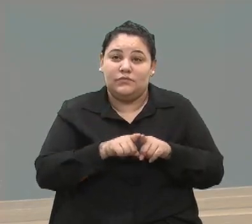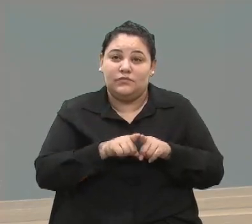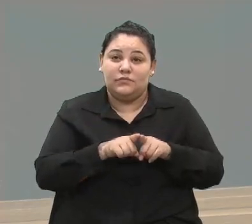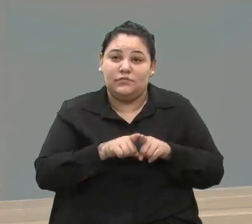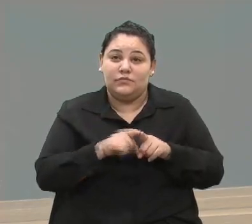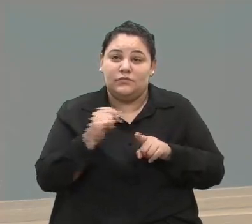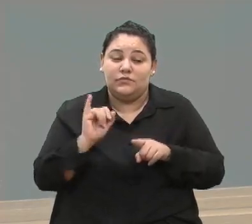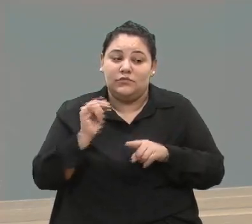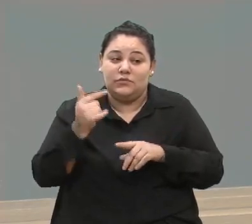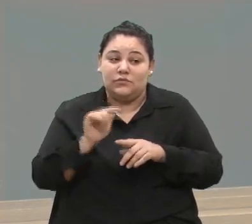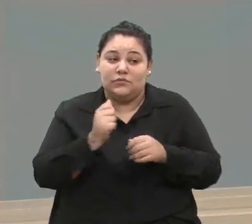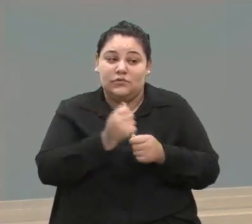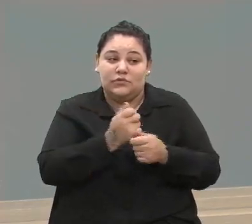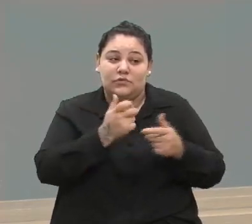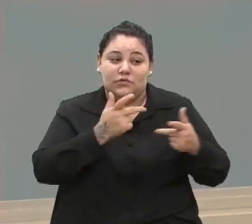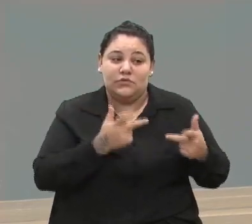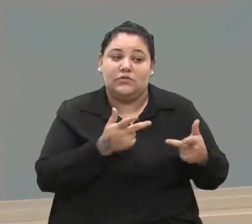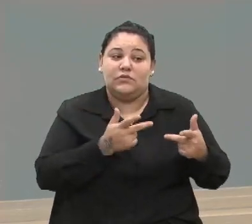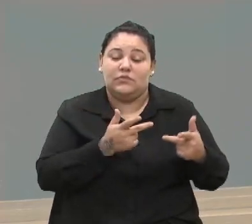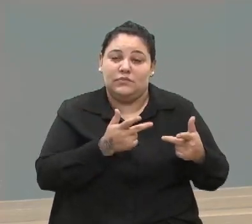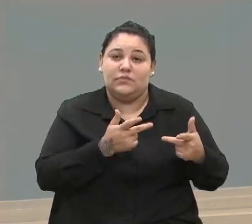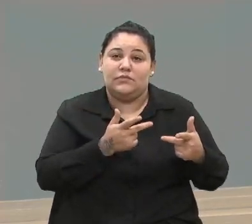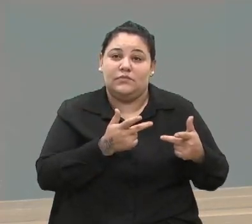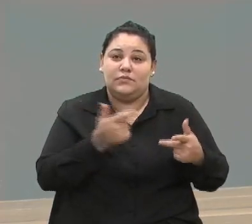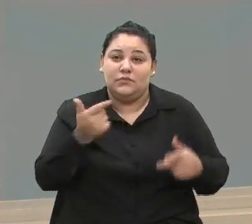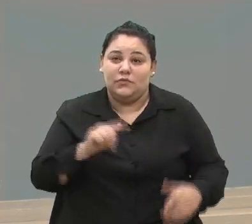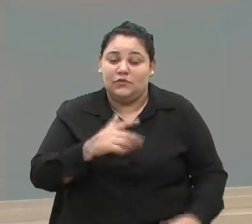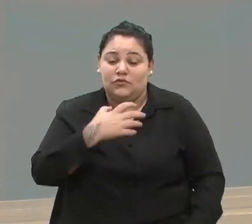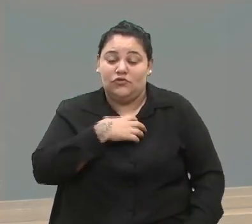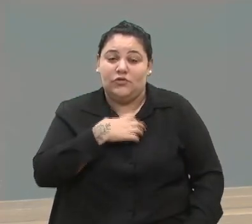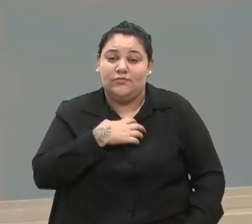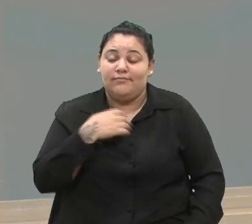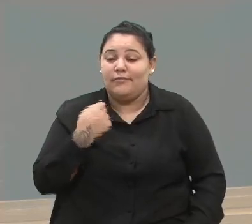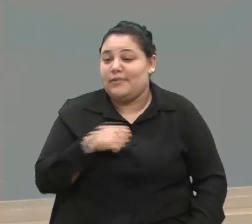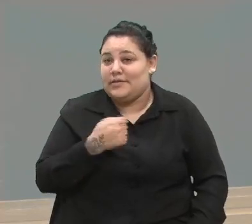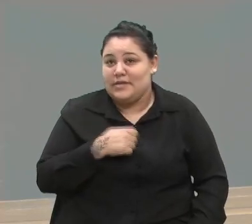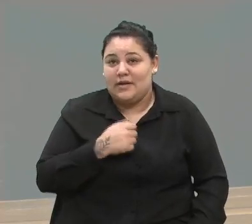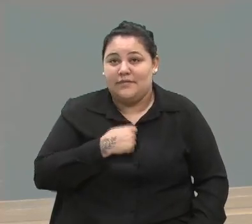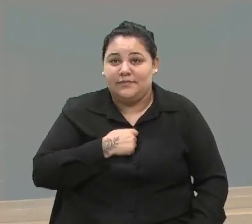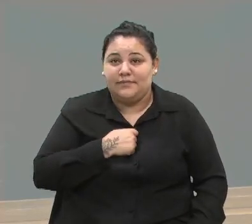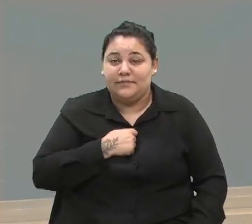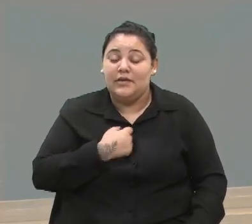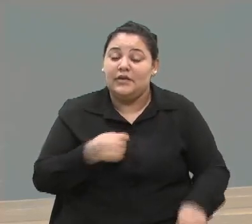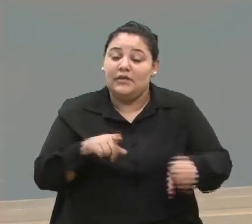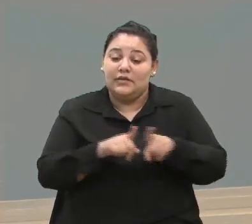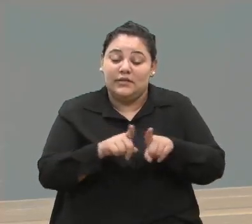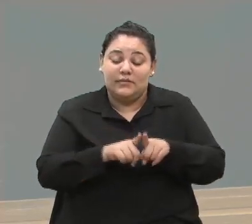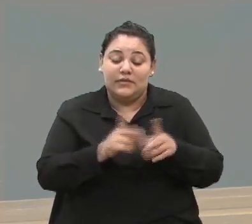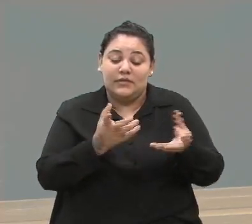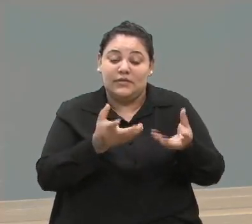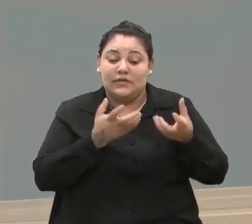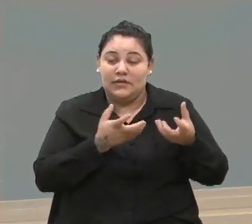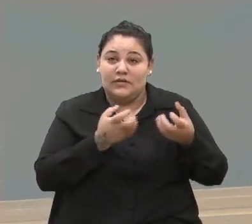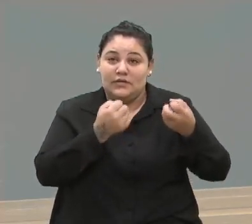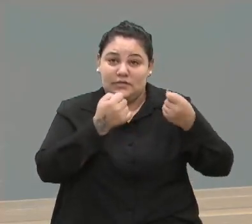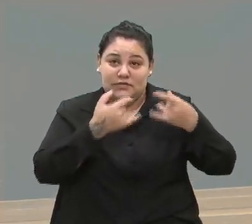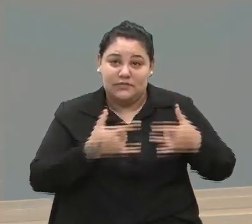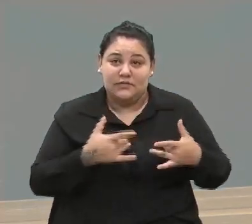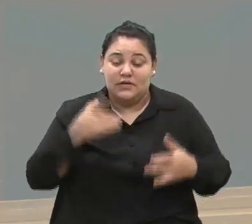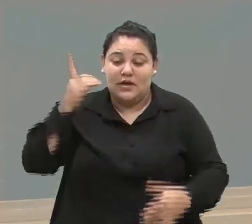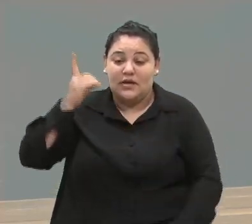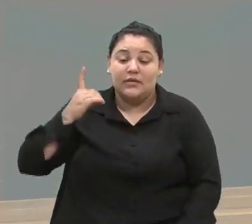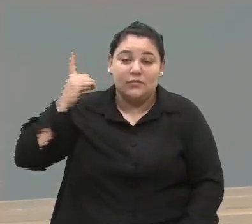situação conduzida de outra maneira, isso não seria necessário. Também quero ressaltar que a